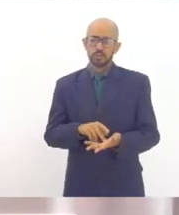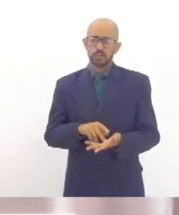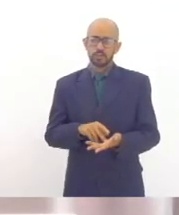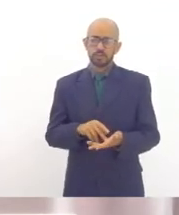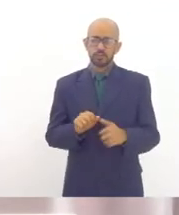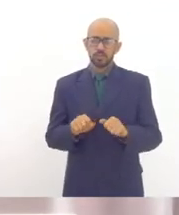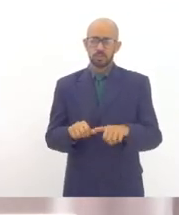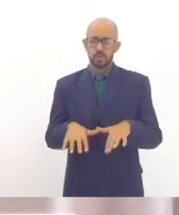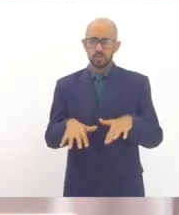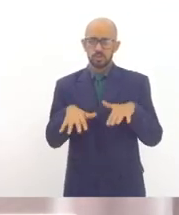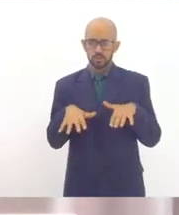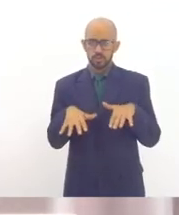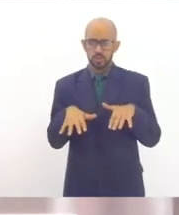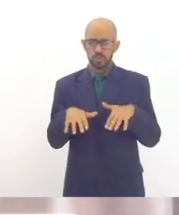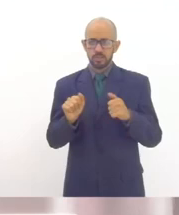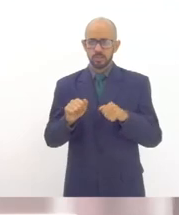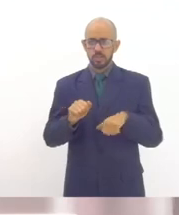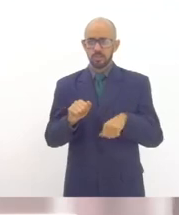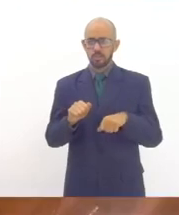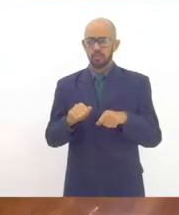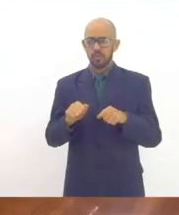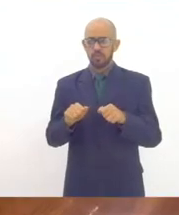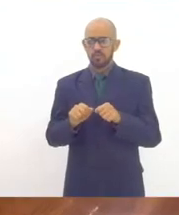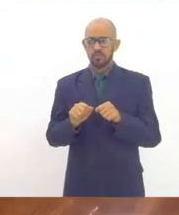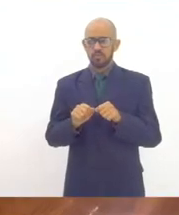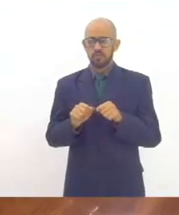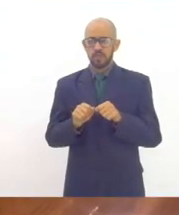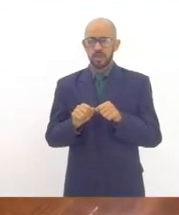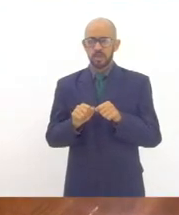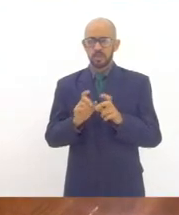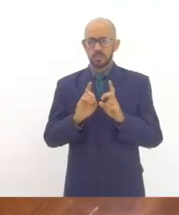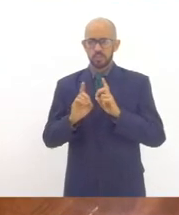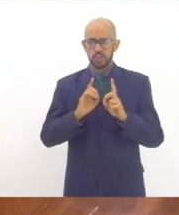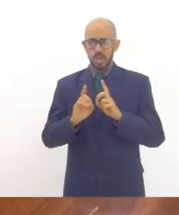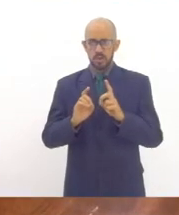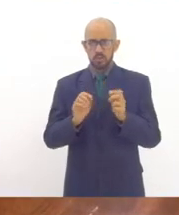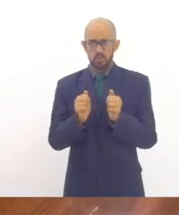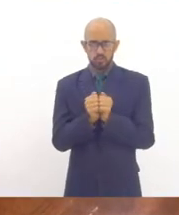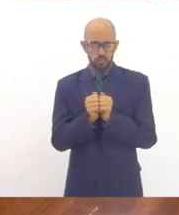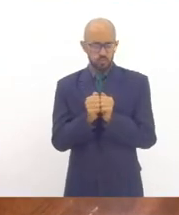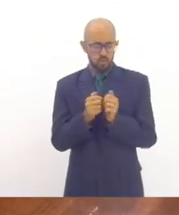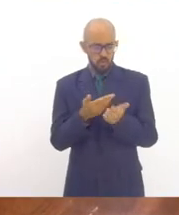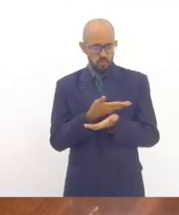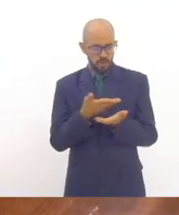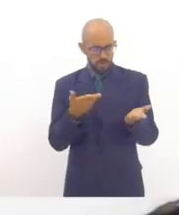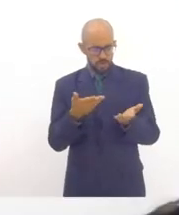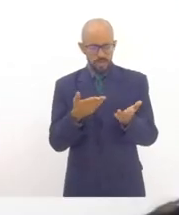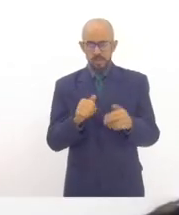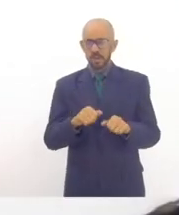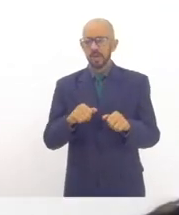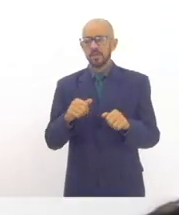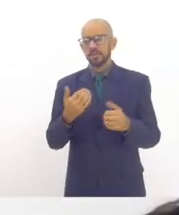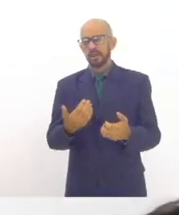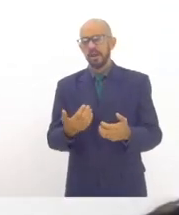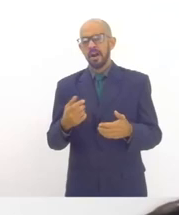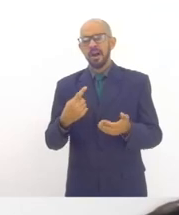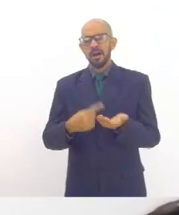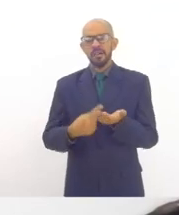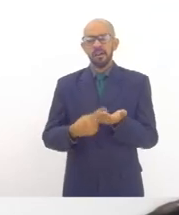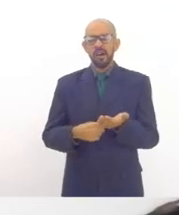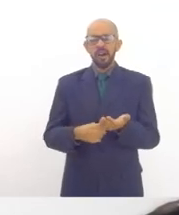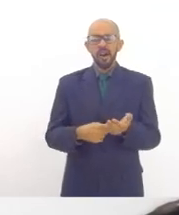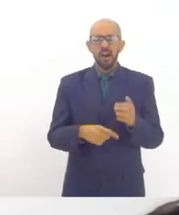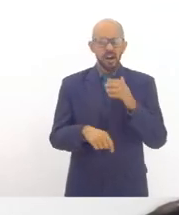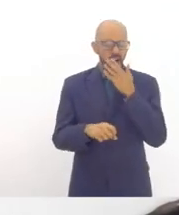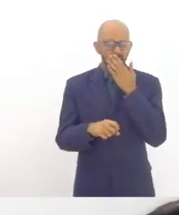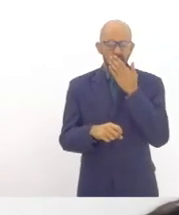audiência construída em diálogo com vocês, eu queria até sugerir, e aí se a SEDUC e a FAETEC me permitirem, eu gostaria